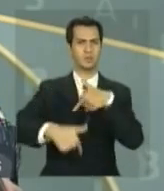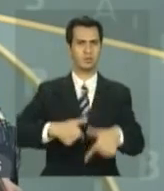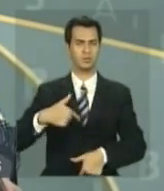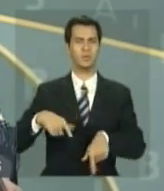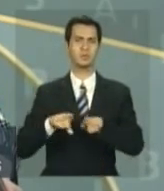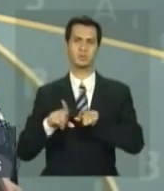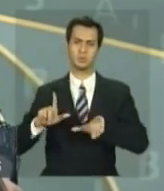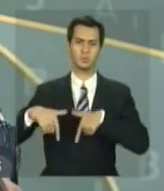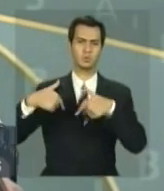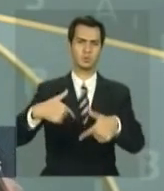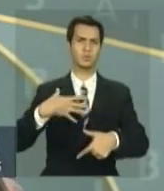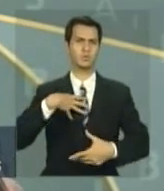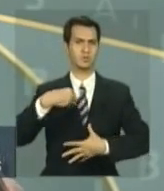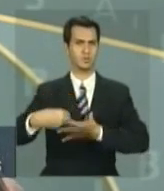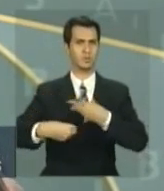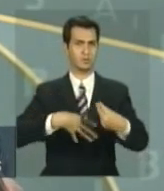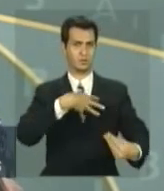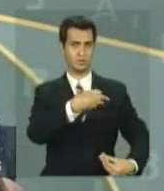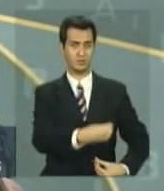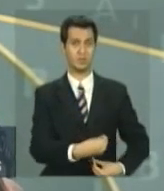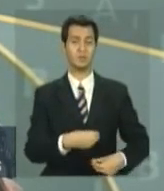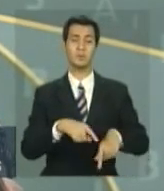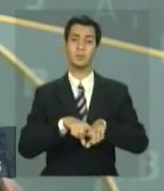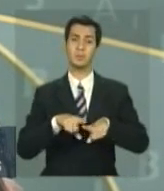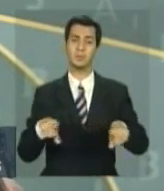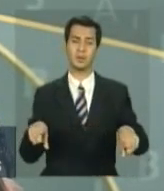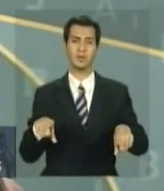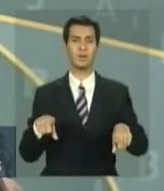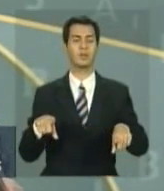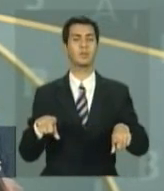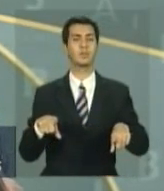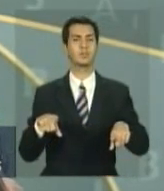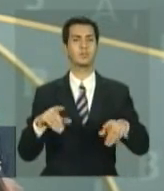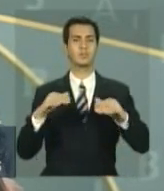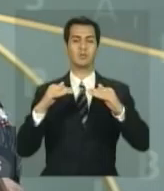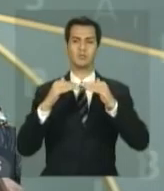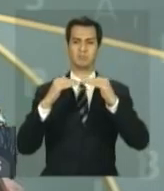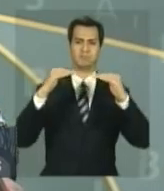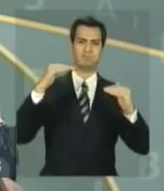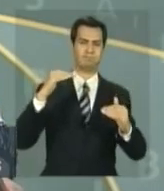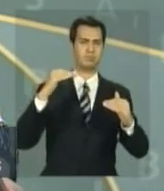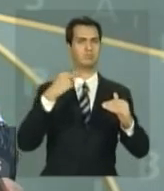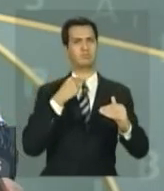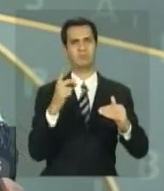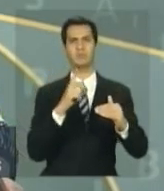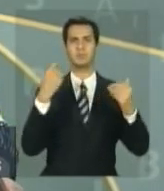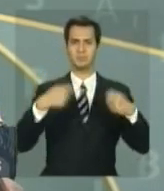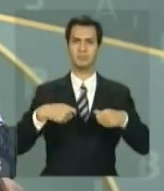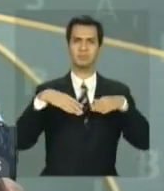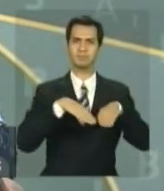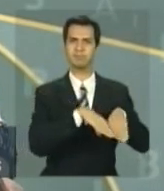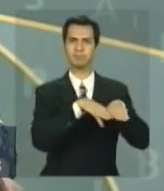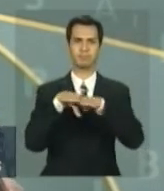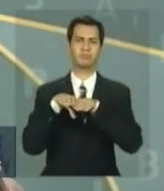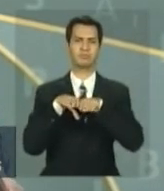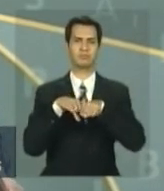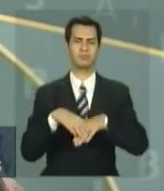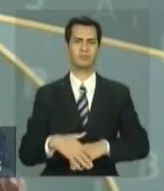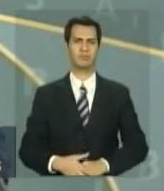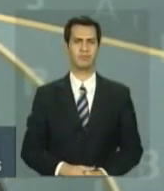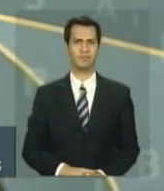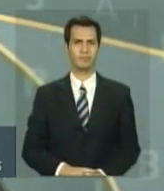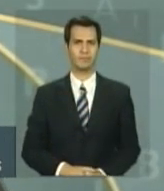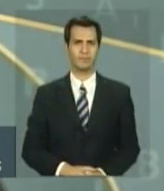filhos, mas lutando numa condição de desigualdade. Só as mulheres serão sujeitos desse